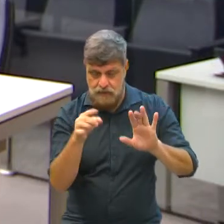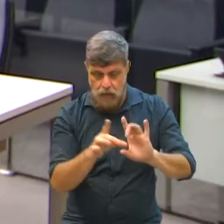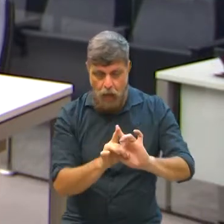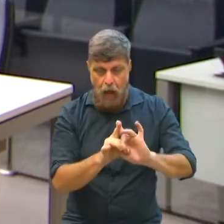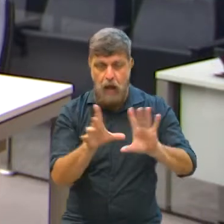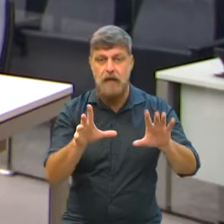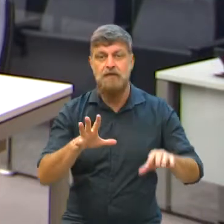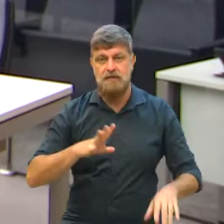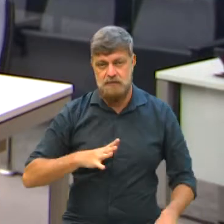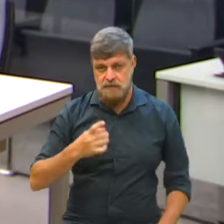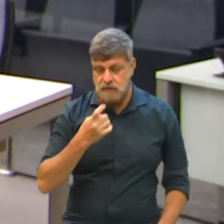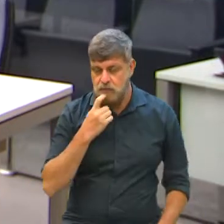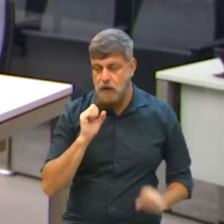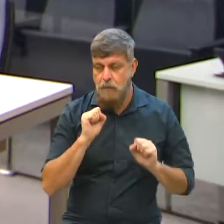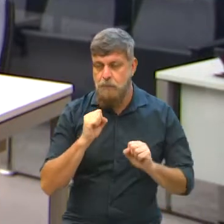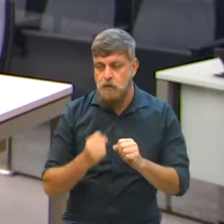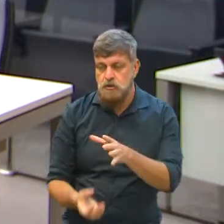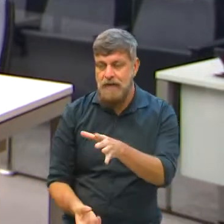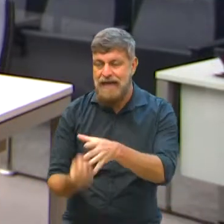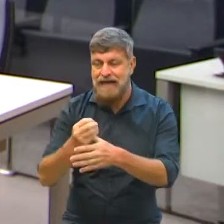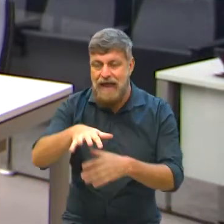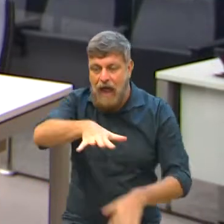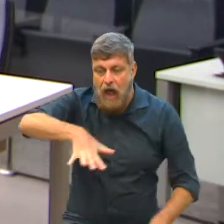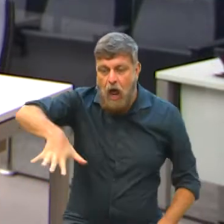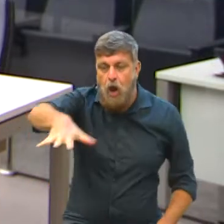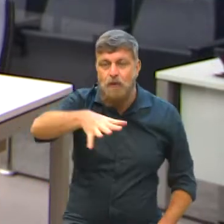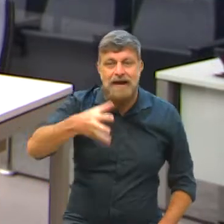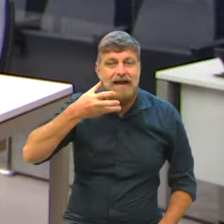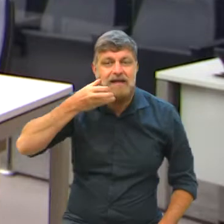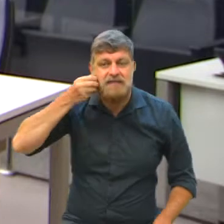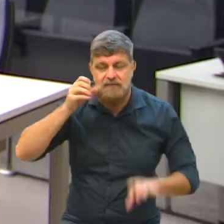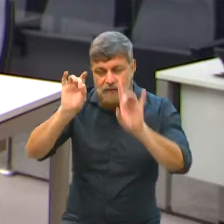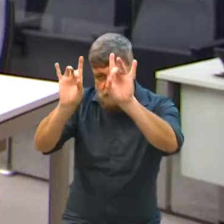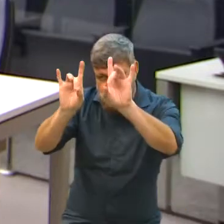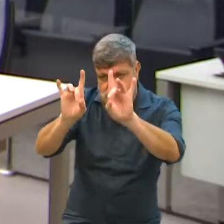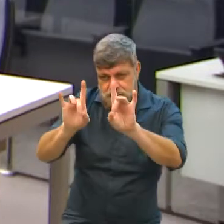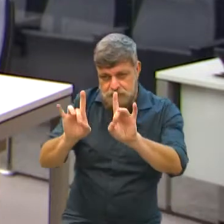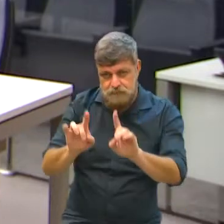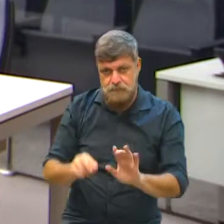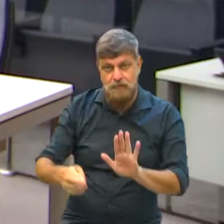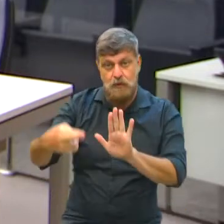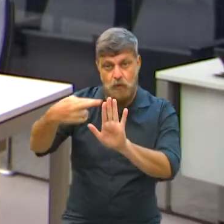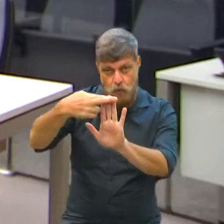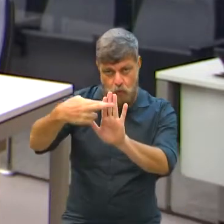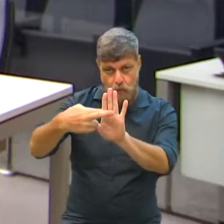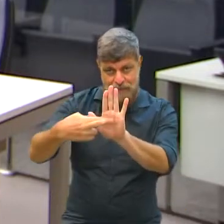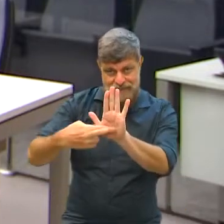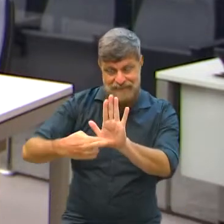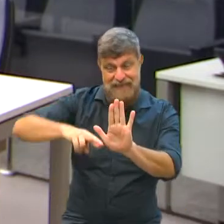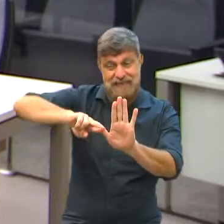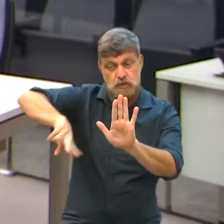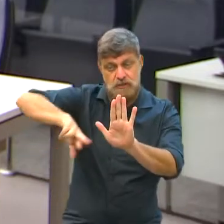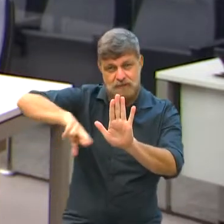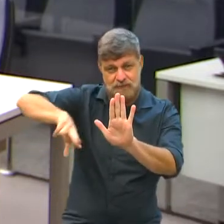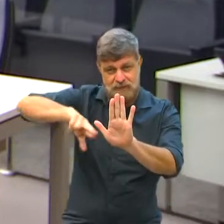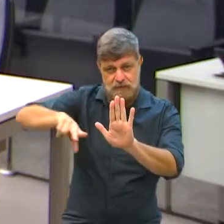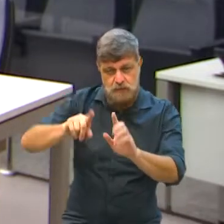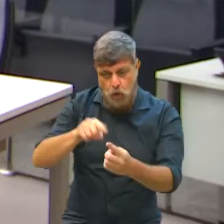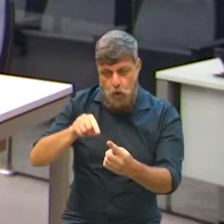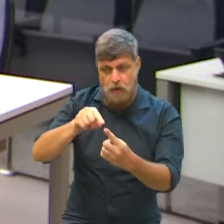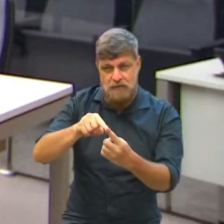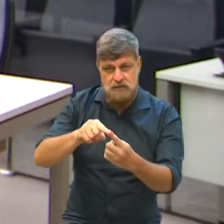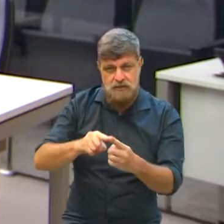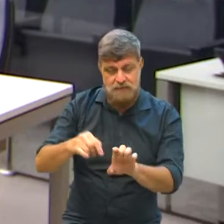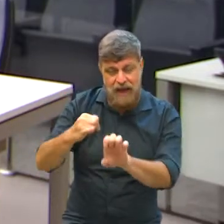vem autorizar o município a criar locais zonas específicas com regulamentação diferenciada